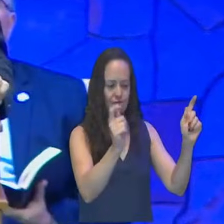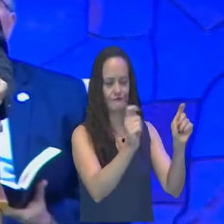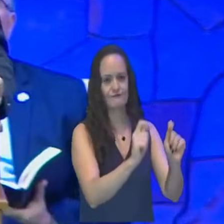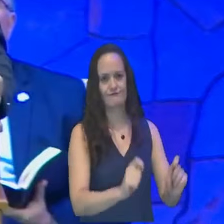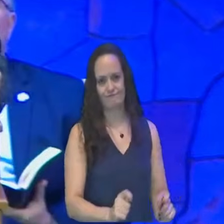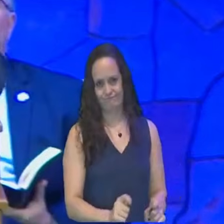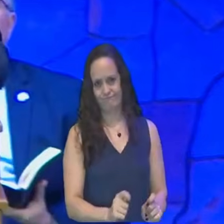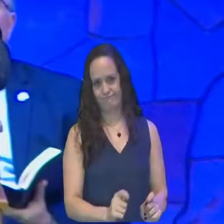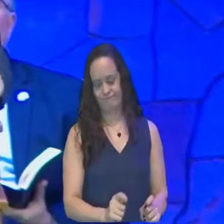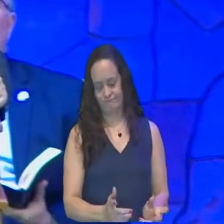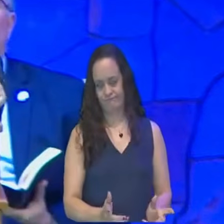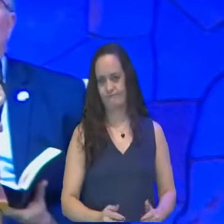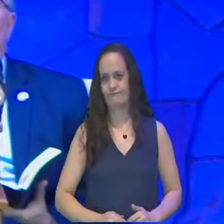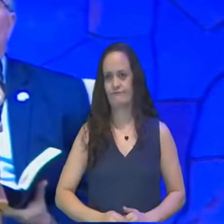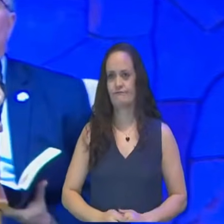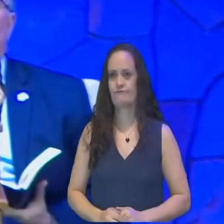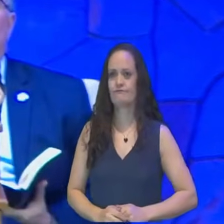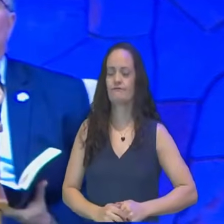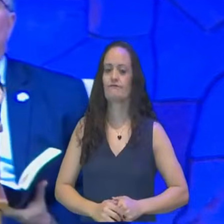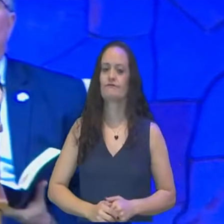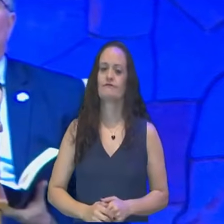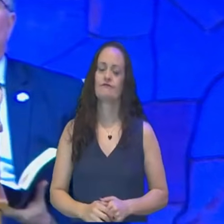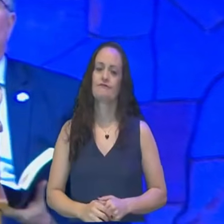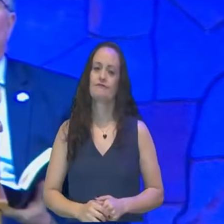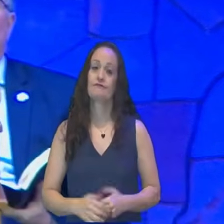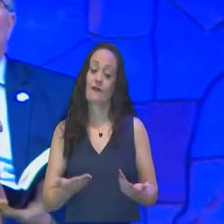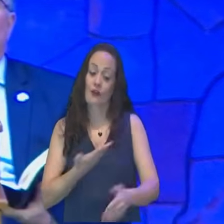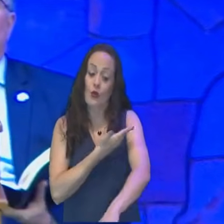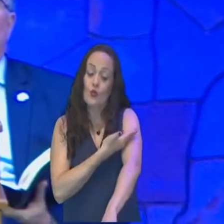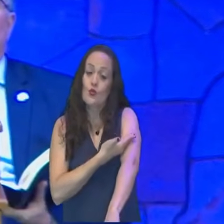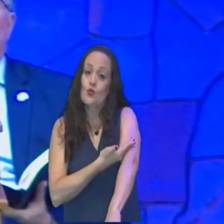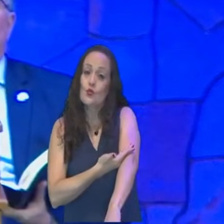E por meio desses micro hábitos,